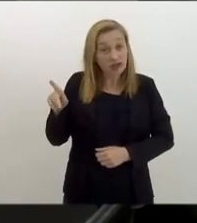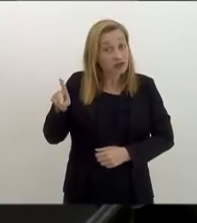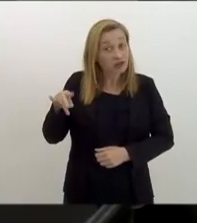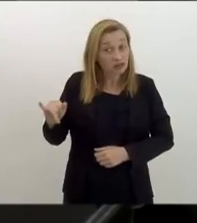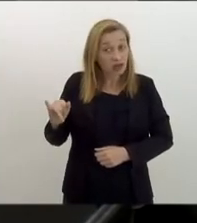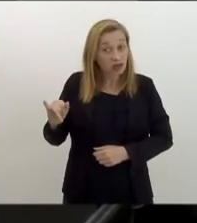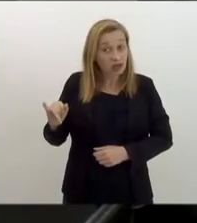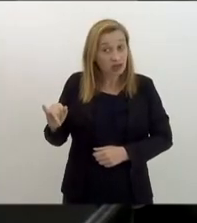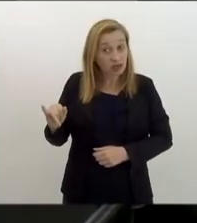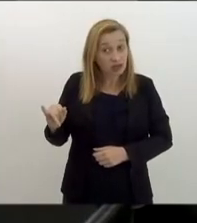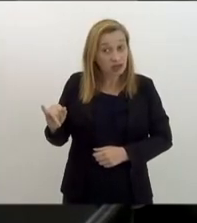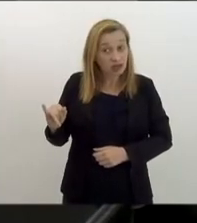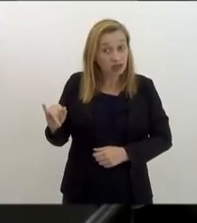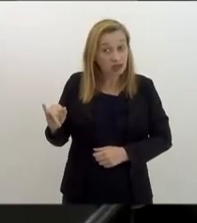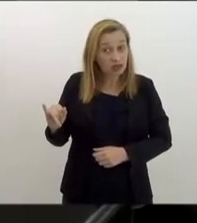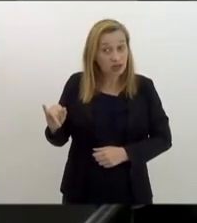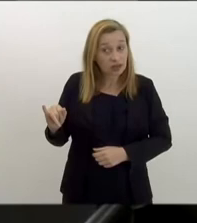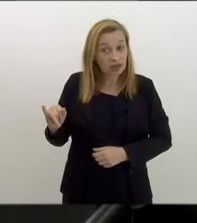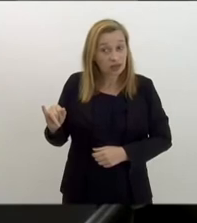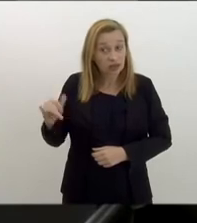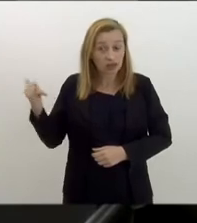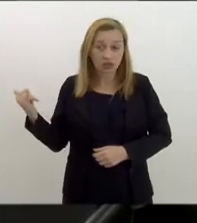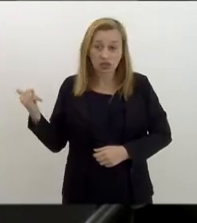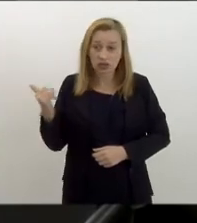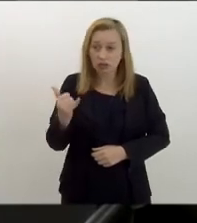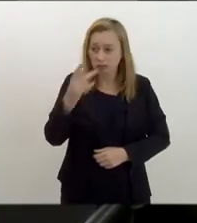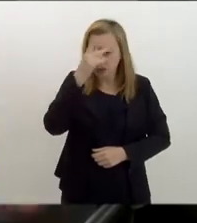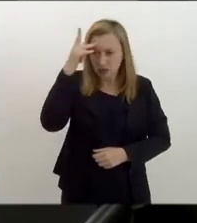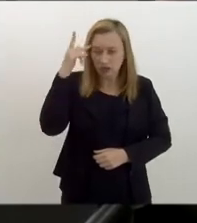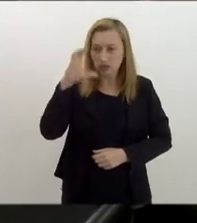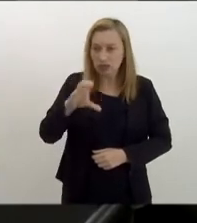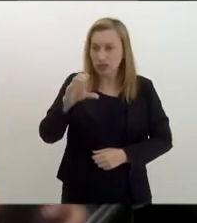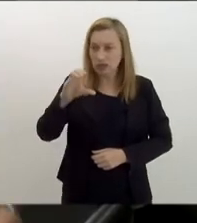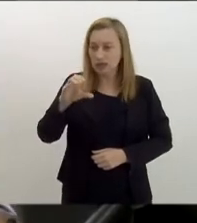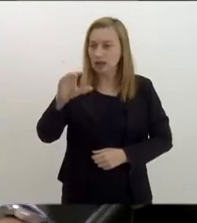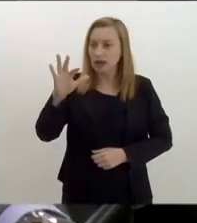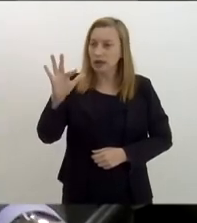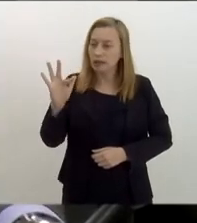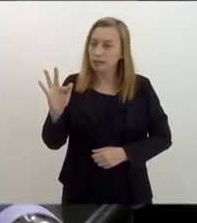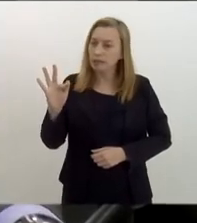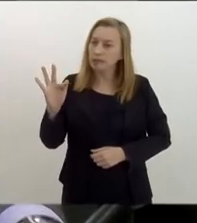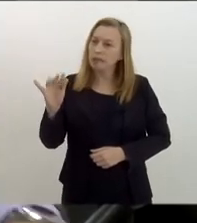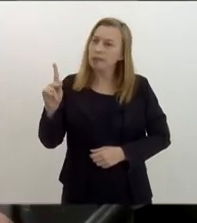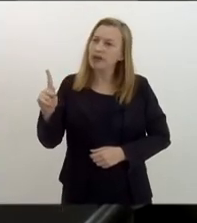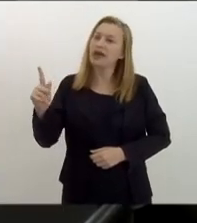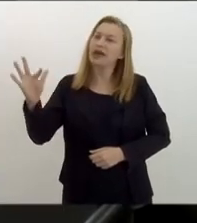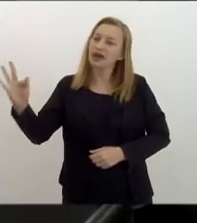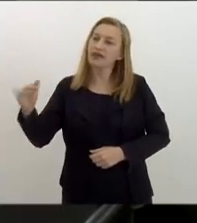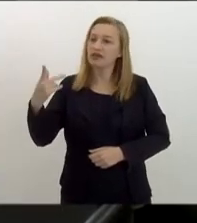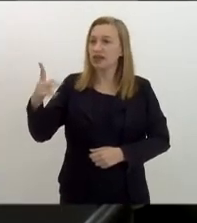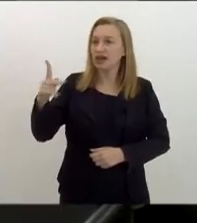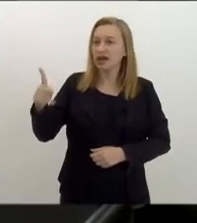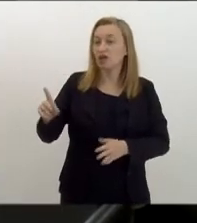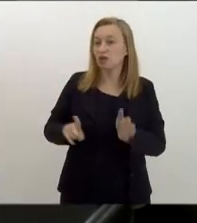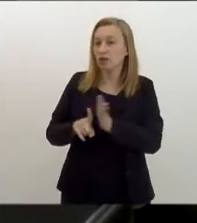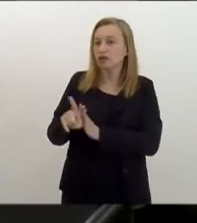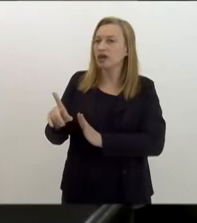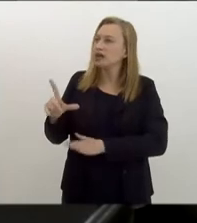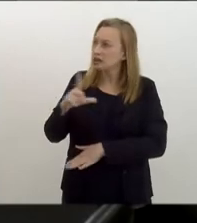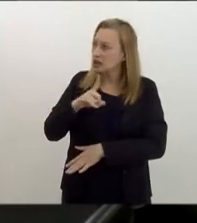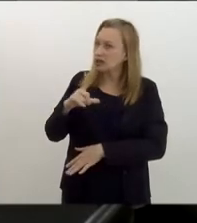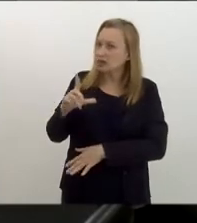ele mesmo aciona aquela pessoa no CPF dela eu vou perguntar aqui e se